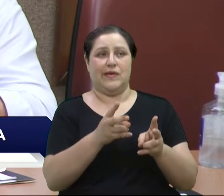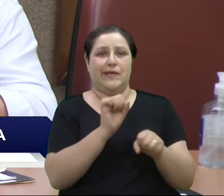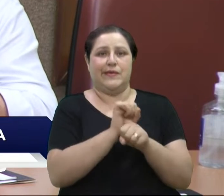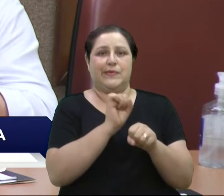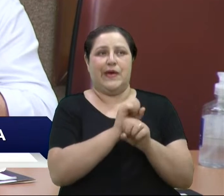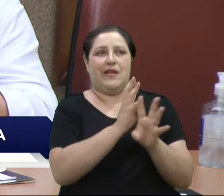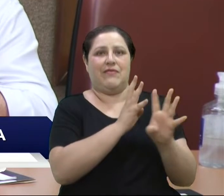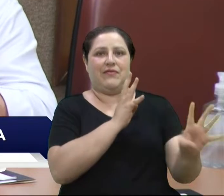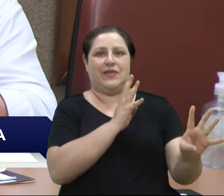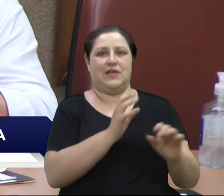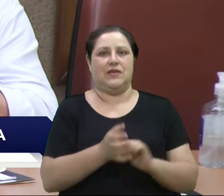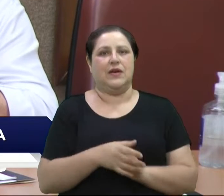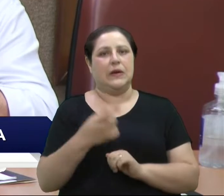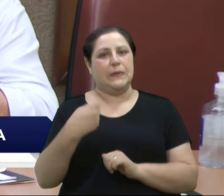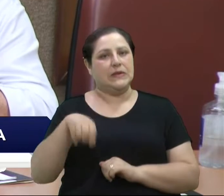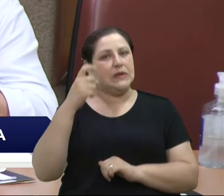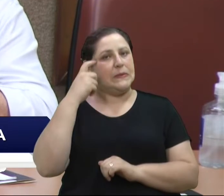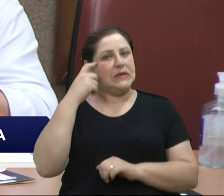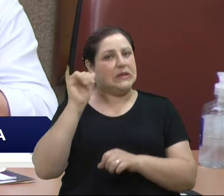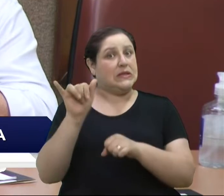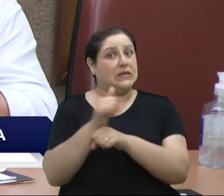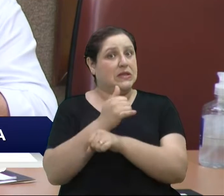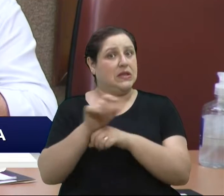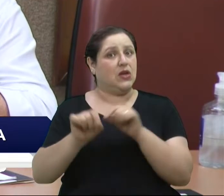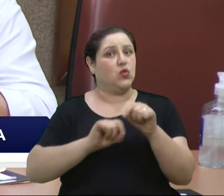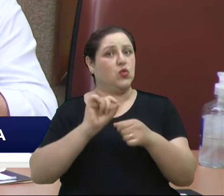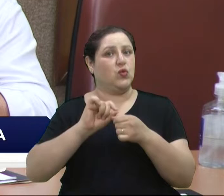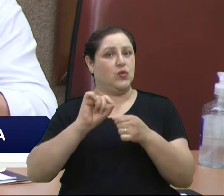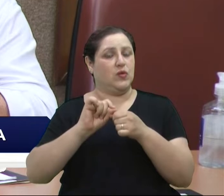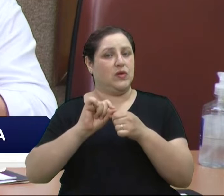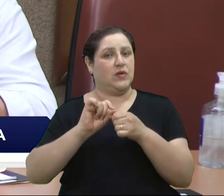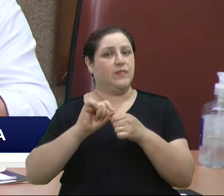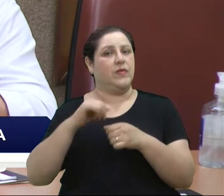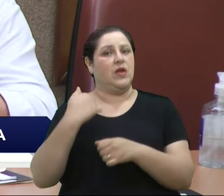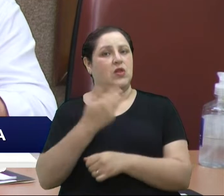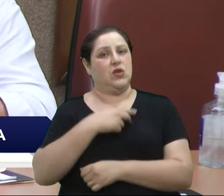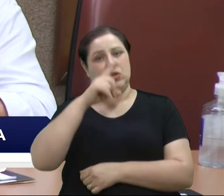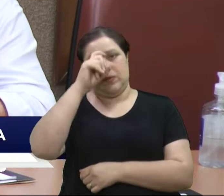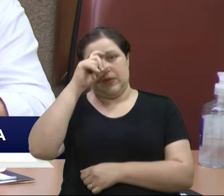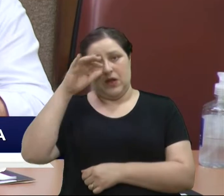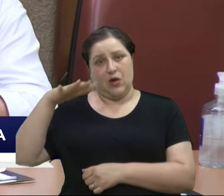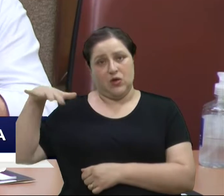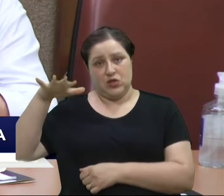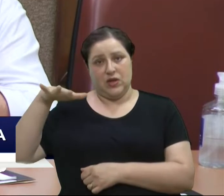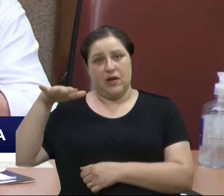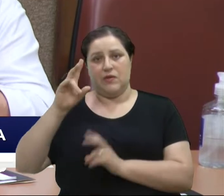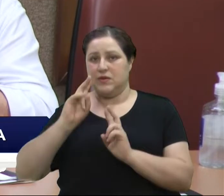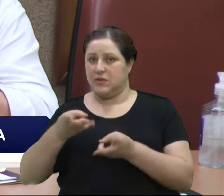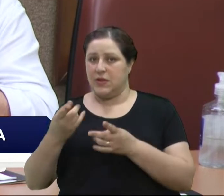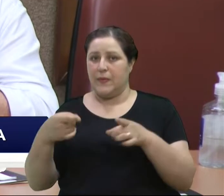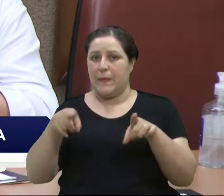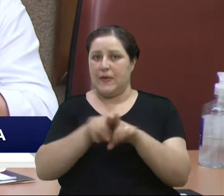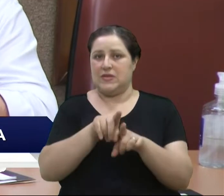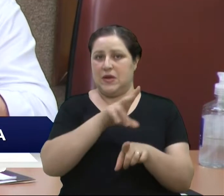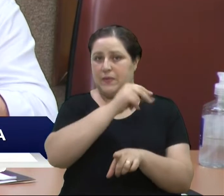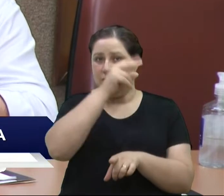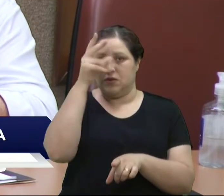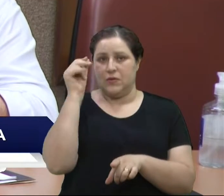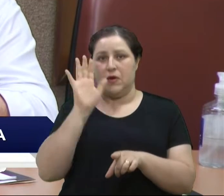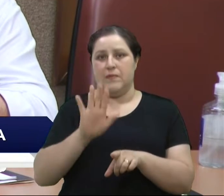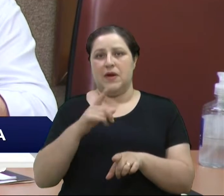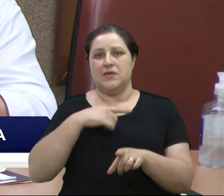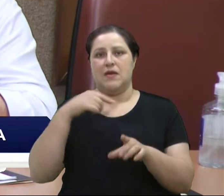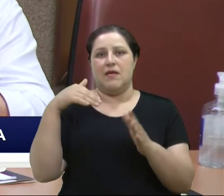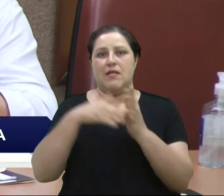pensar o que fazer. Eu acho que aí o HG sempre foi e será parceiro do município, mas temos uma